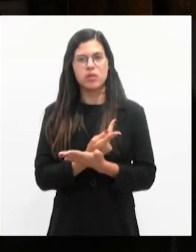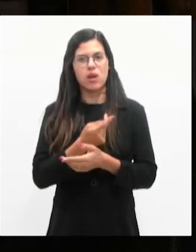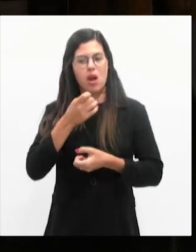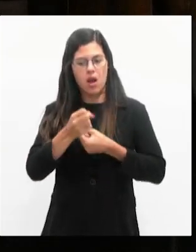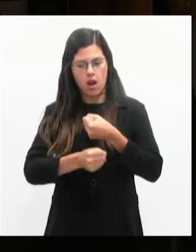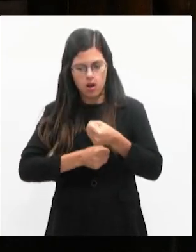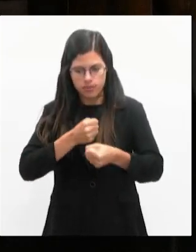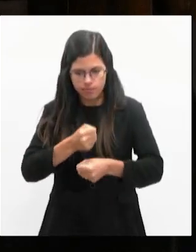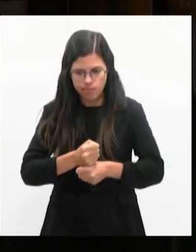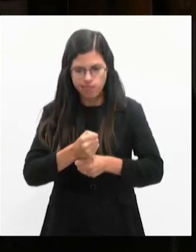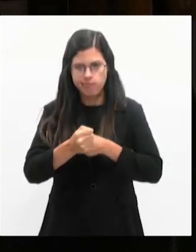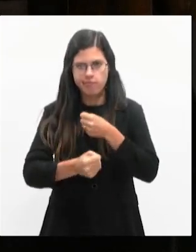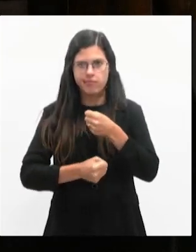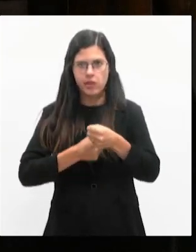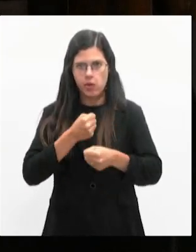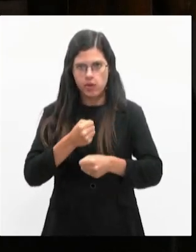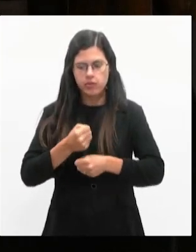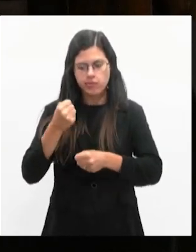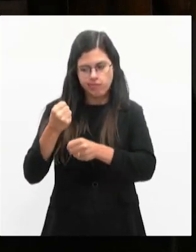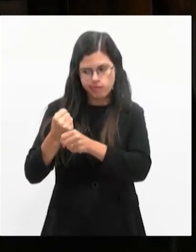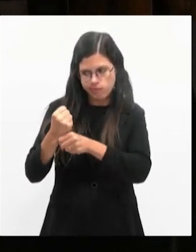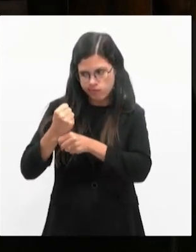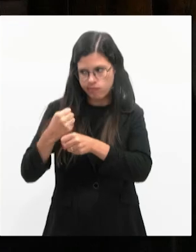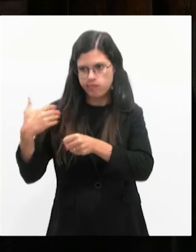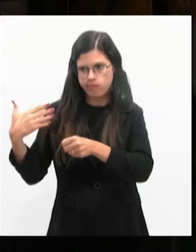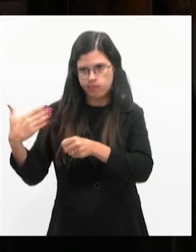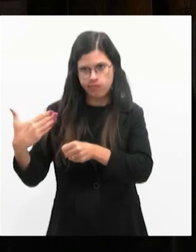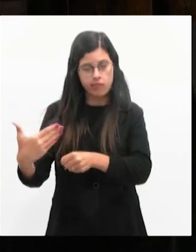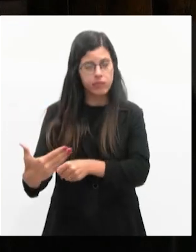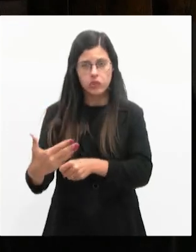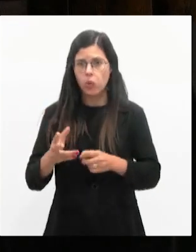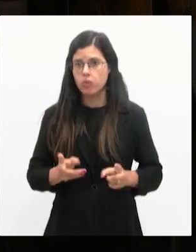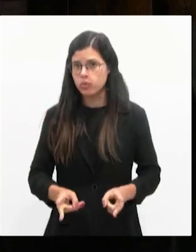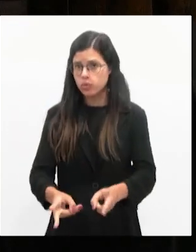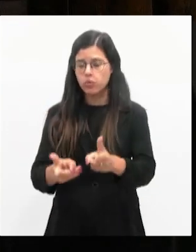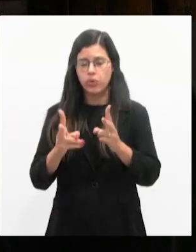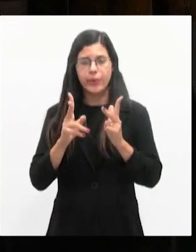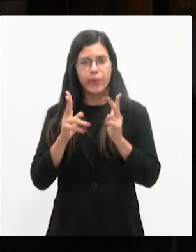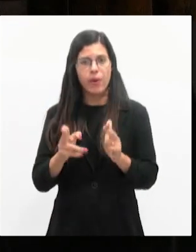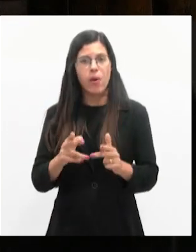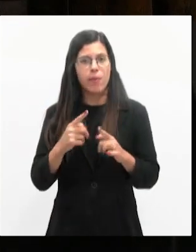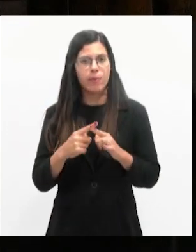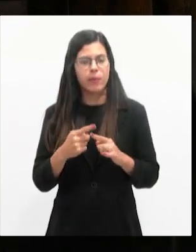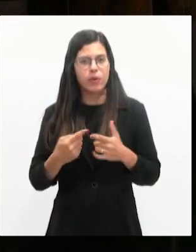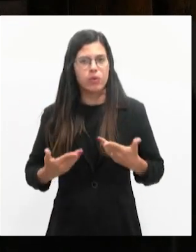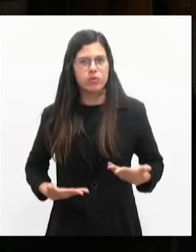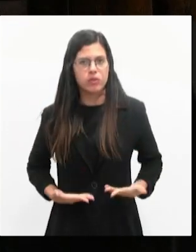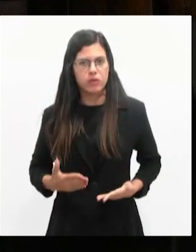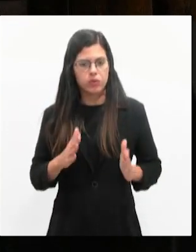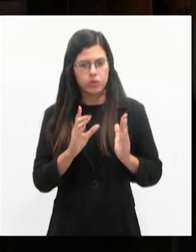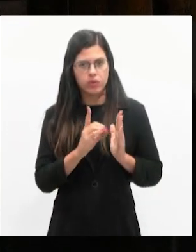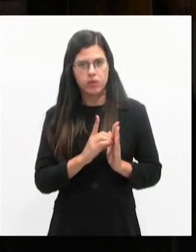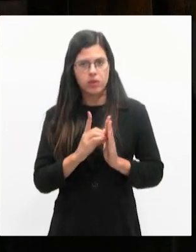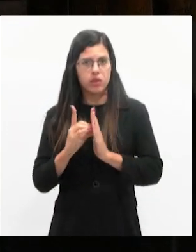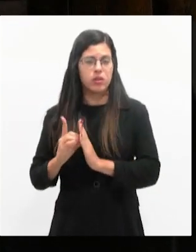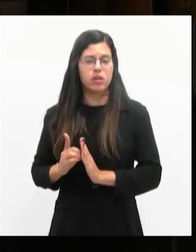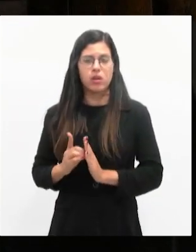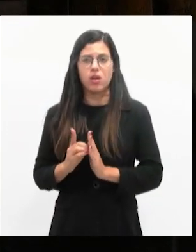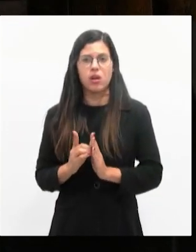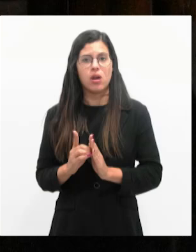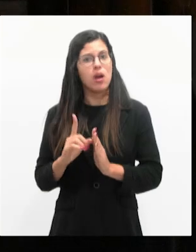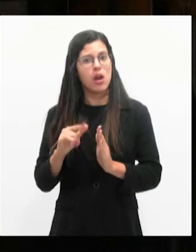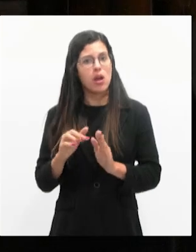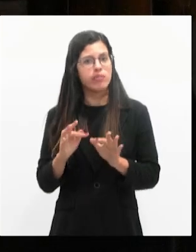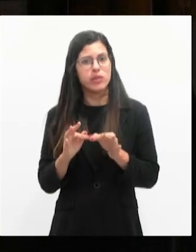ano, sai ano. É porque o serviço do DETRAN é